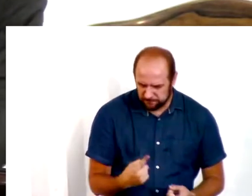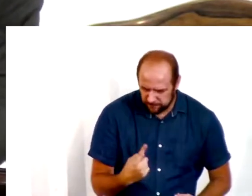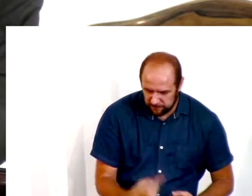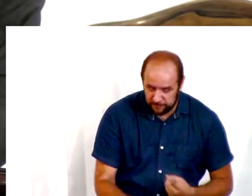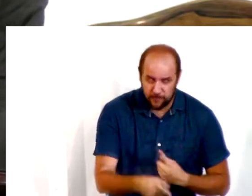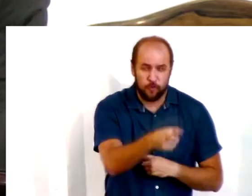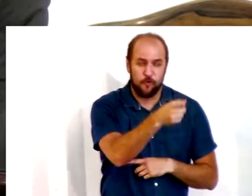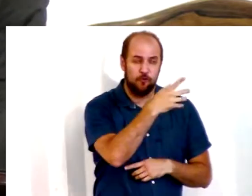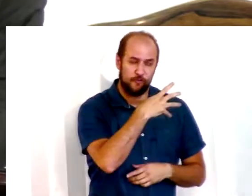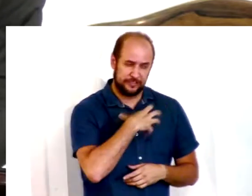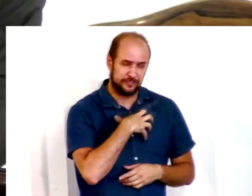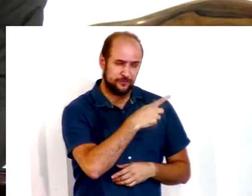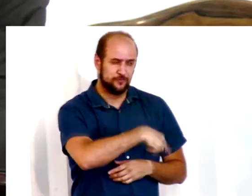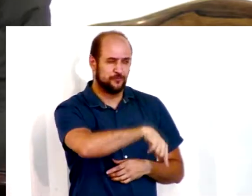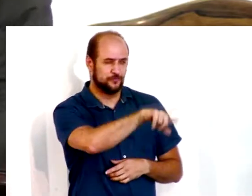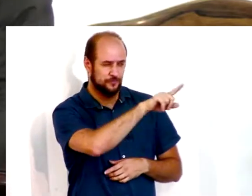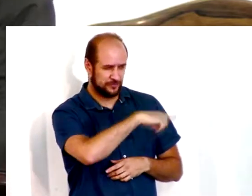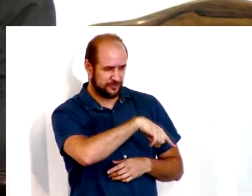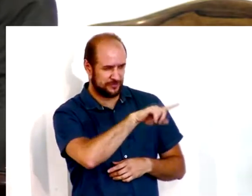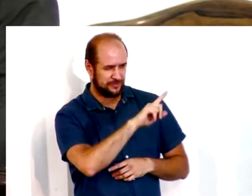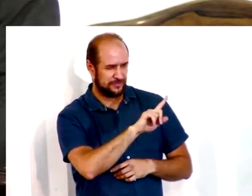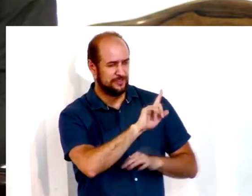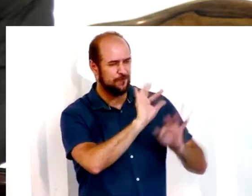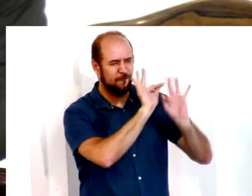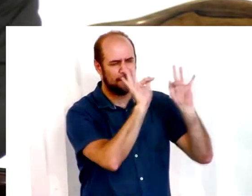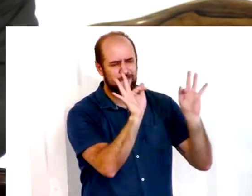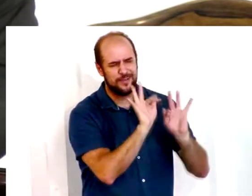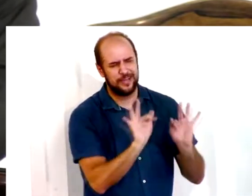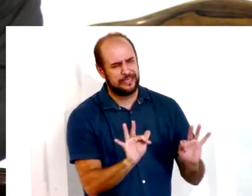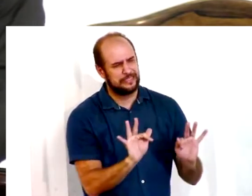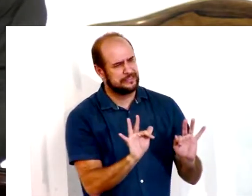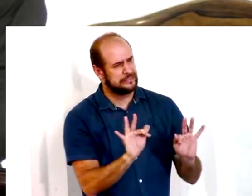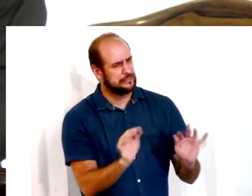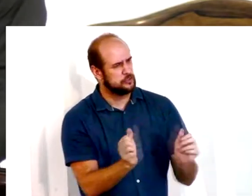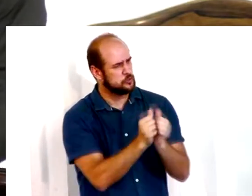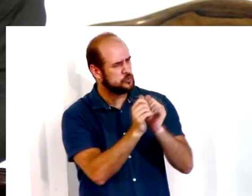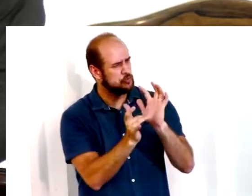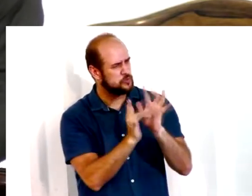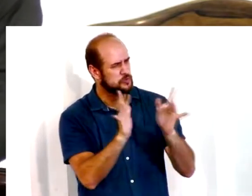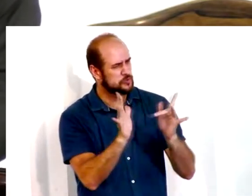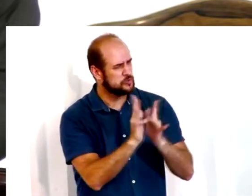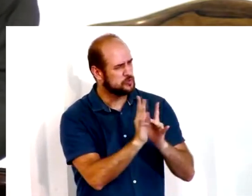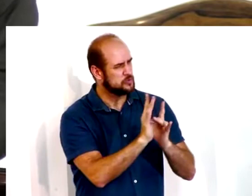vocês renovaram o favor para comigo em Cristo Jesus.